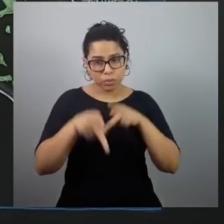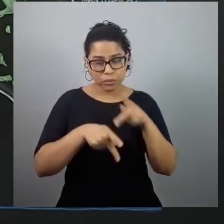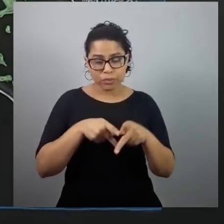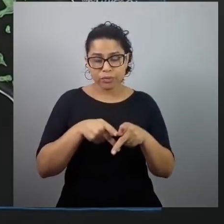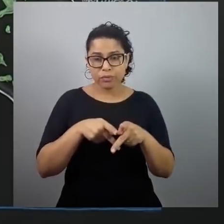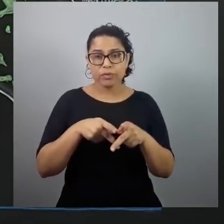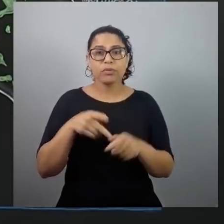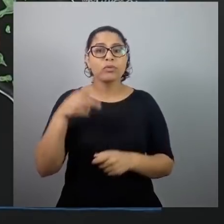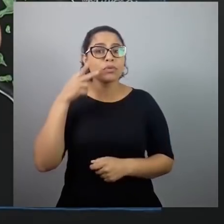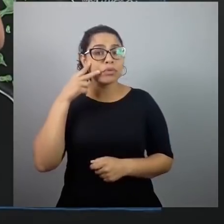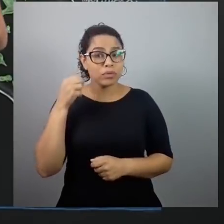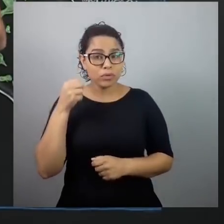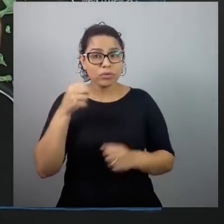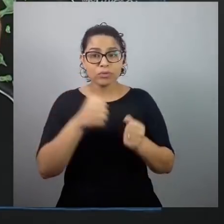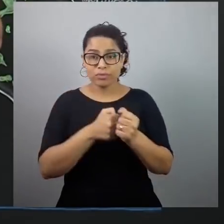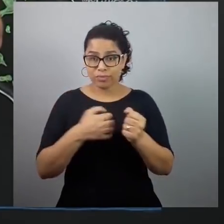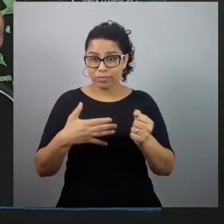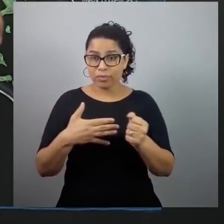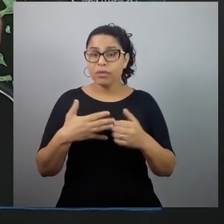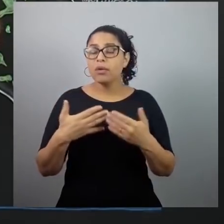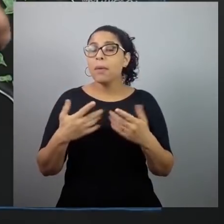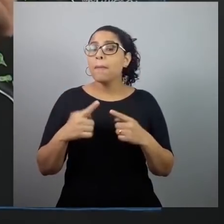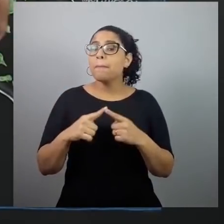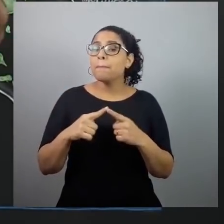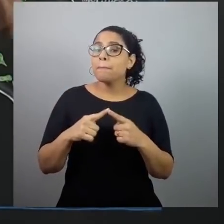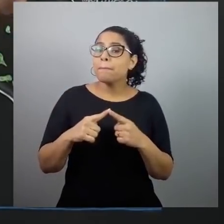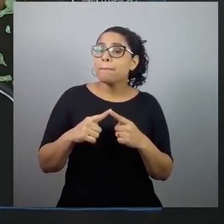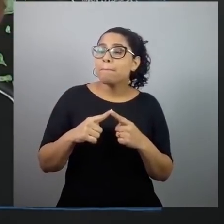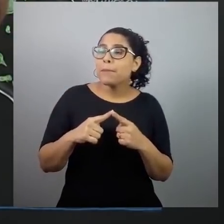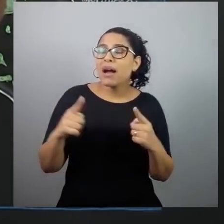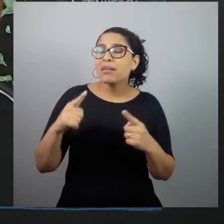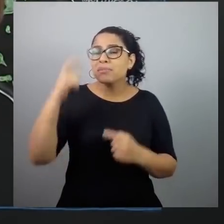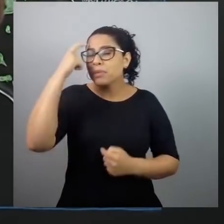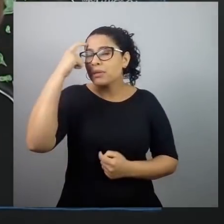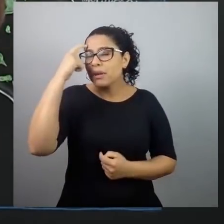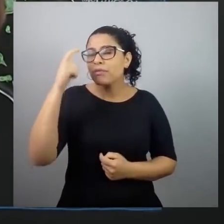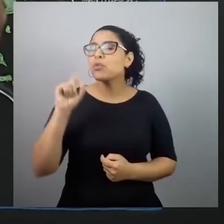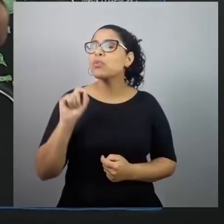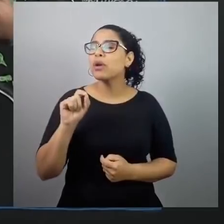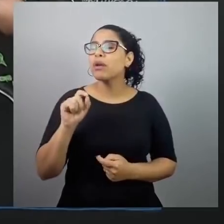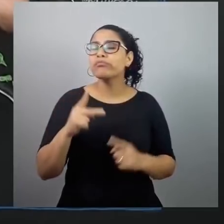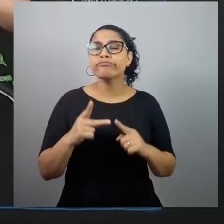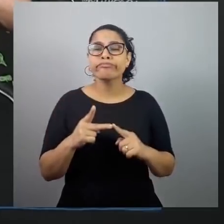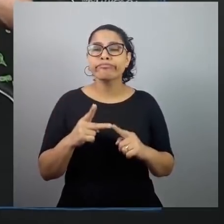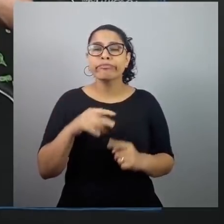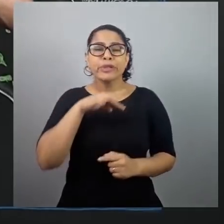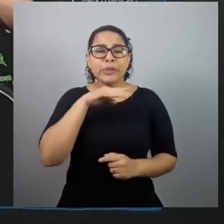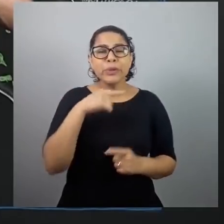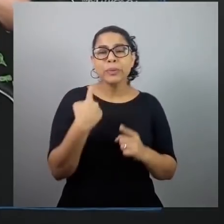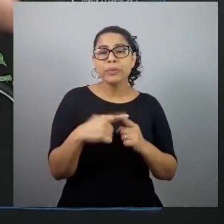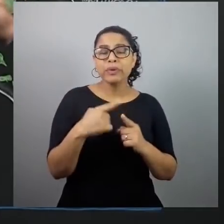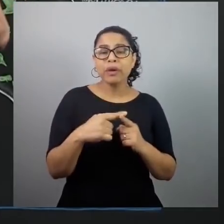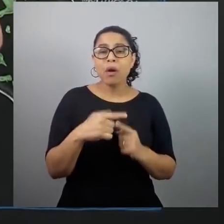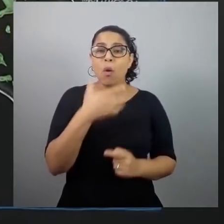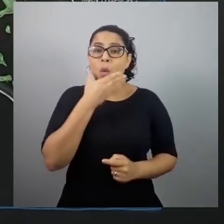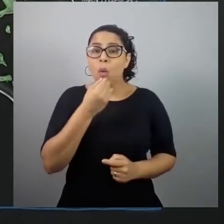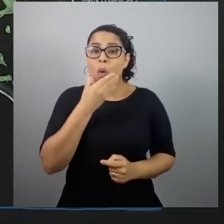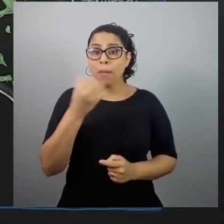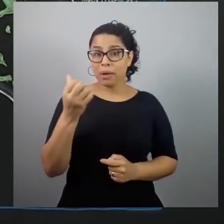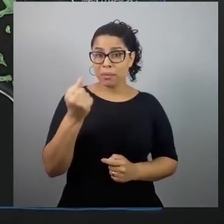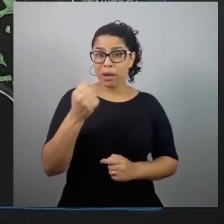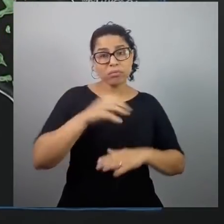negativo, porque isso era feito pela ótica do homem branco da cidade, vamos dizer assim. A